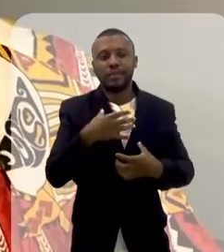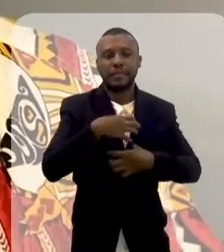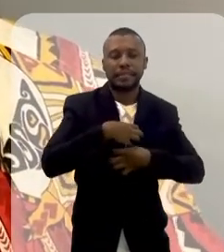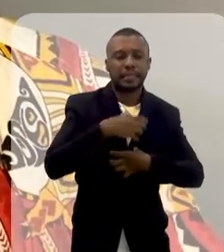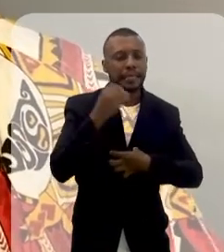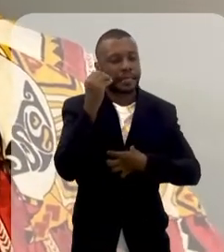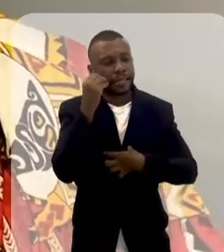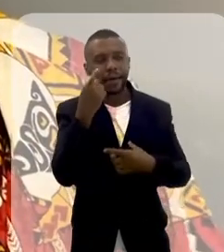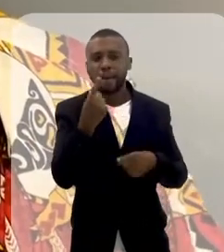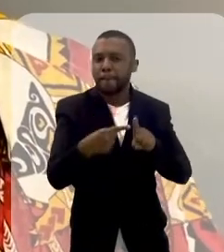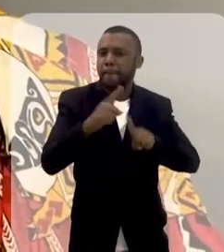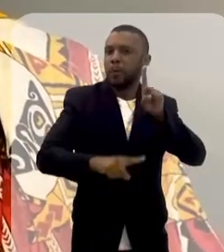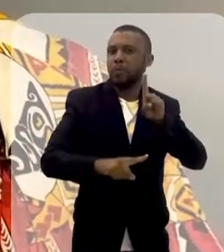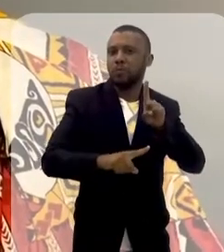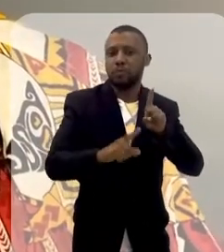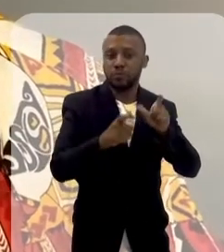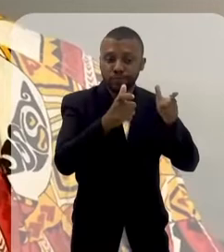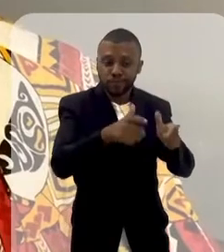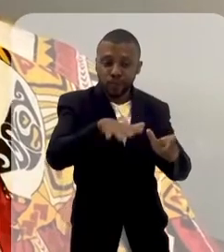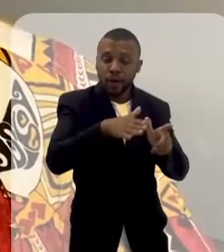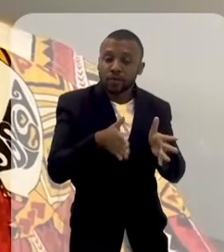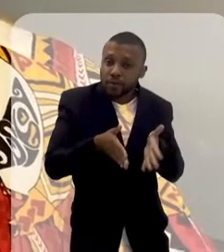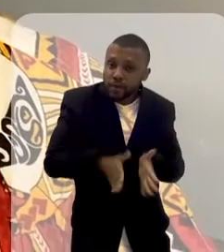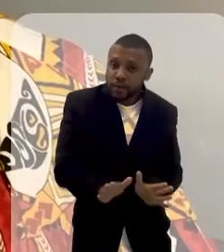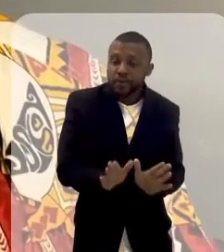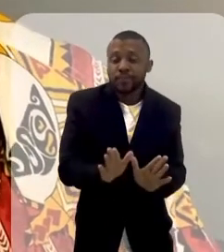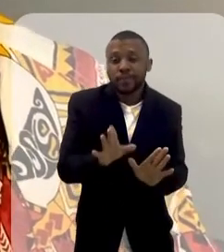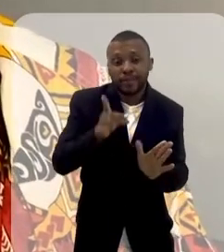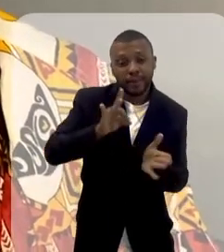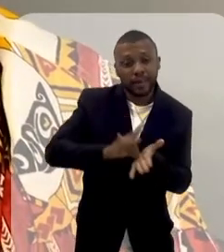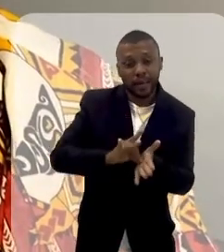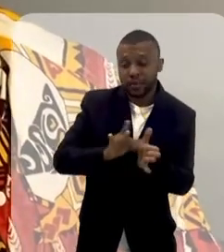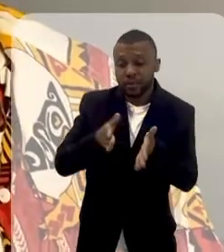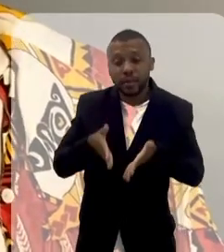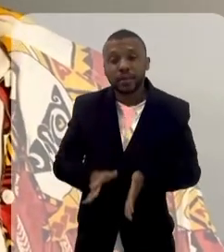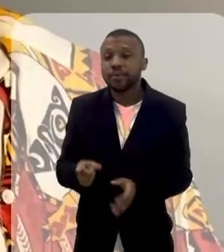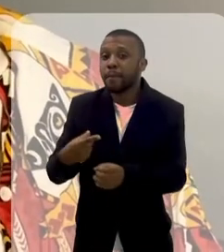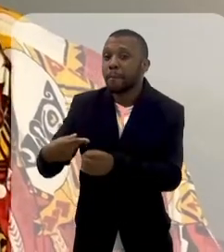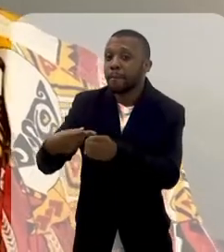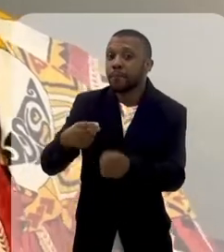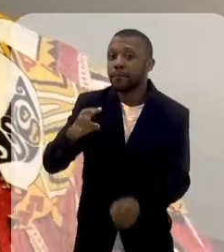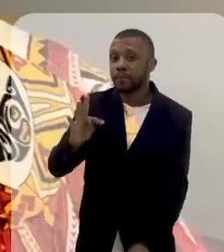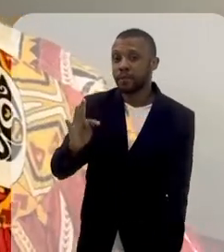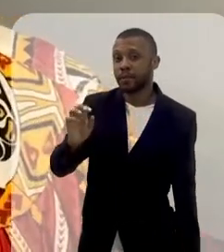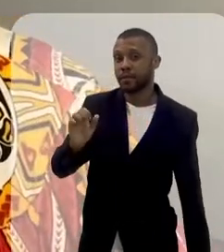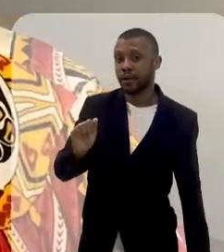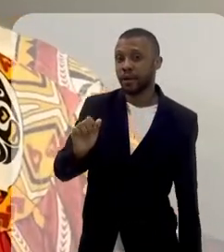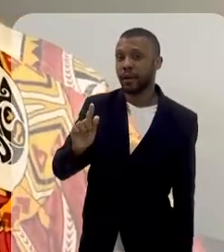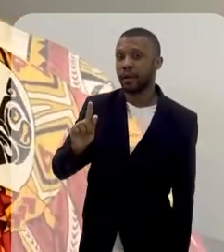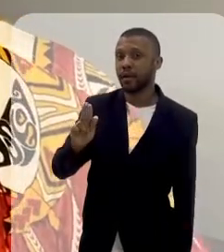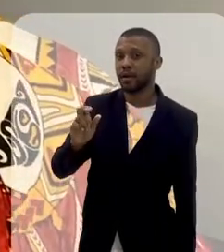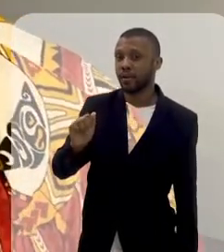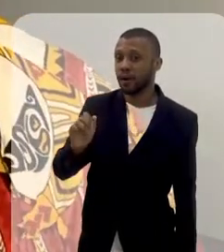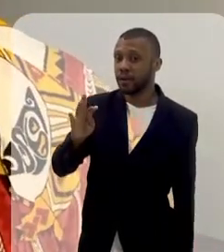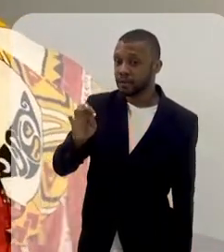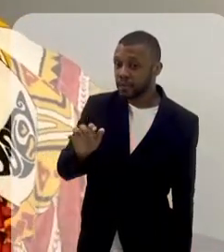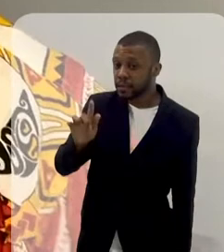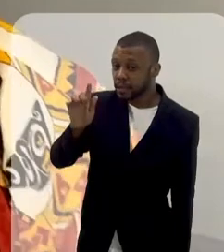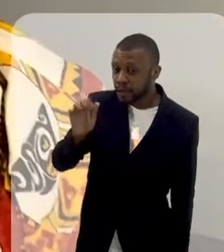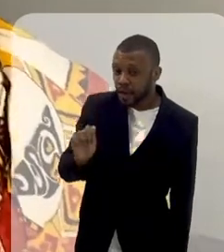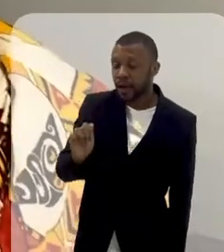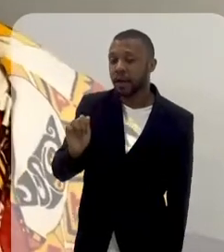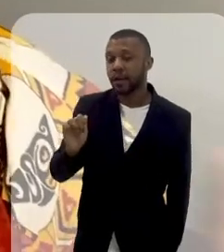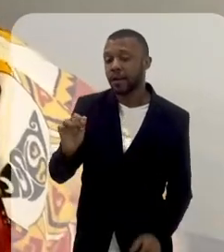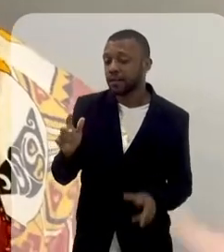de crescer num espaço onde eu nasci, né? Porque, na verdade, eu nasci em Taguatinga, que é perto do Guará, mas é como se no